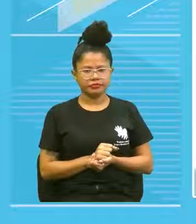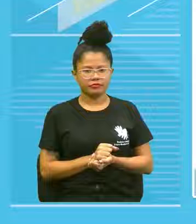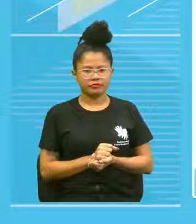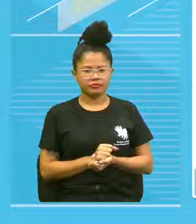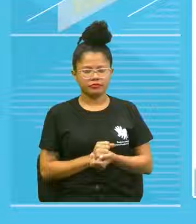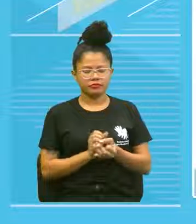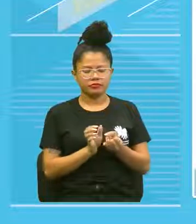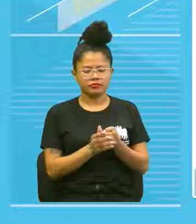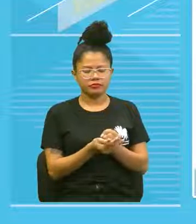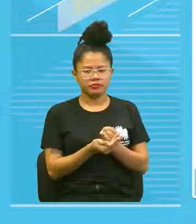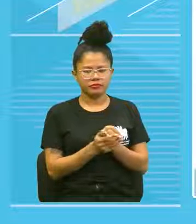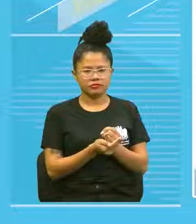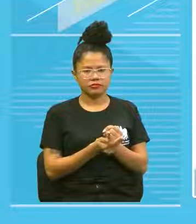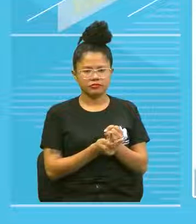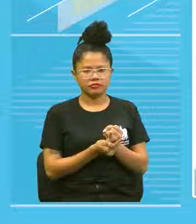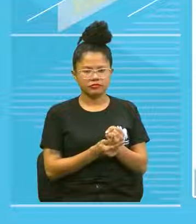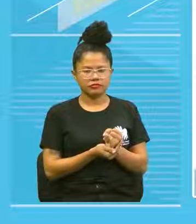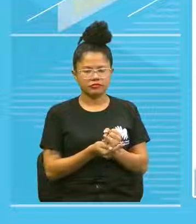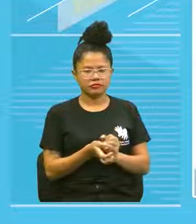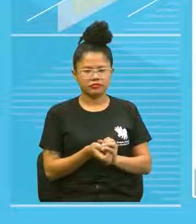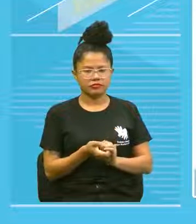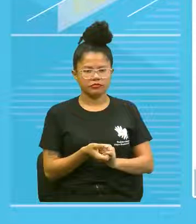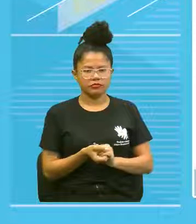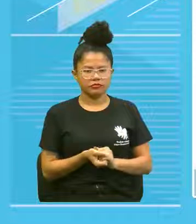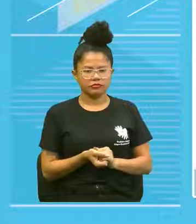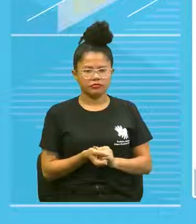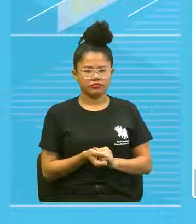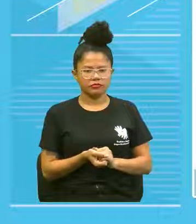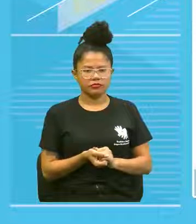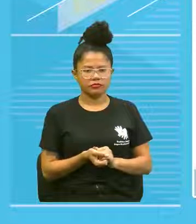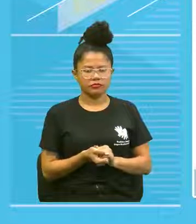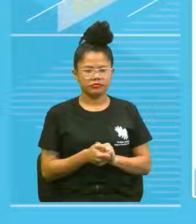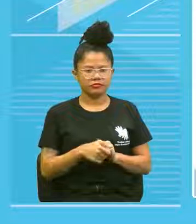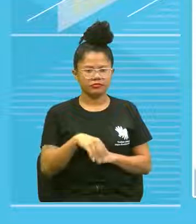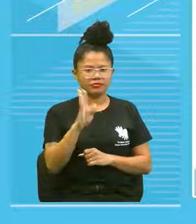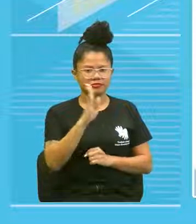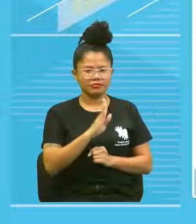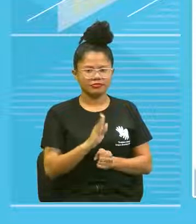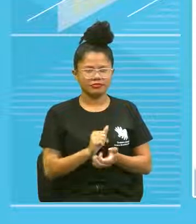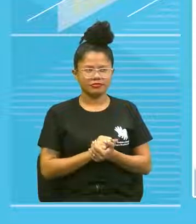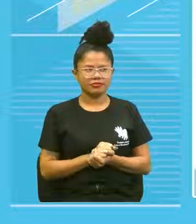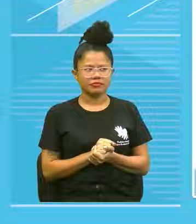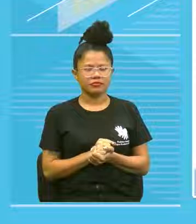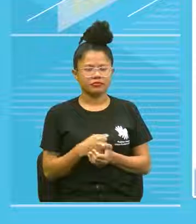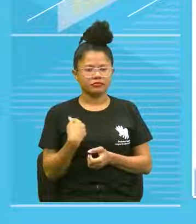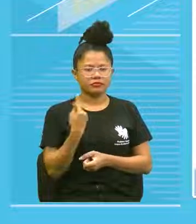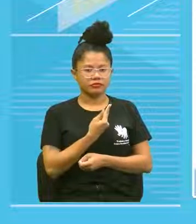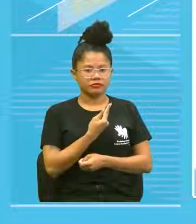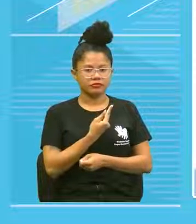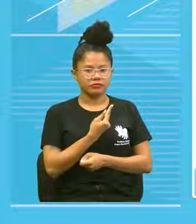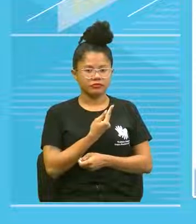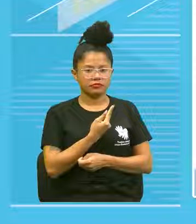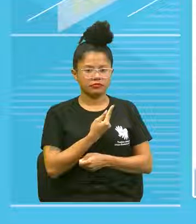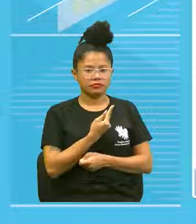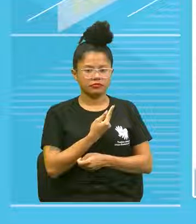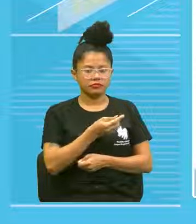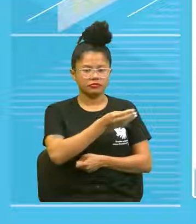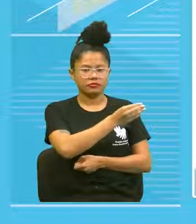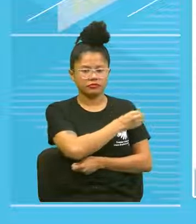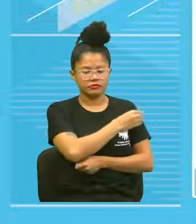e do milho e no Brasil nosso álcool combustível